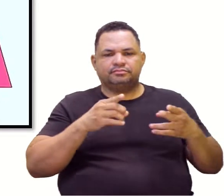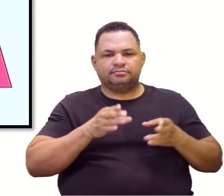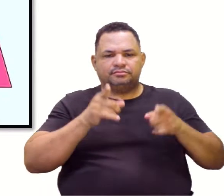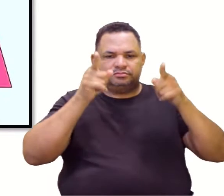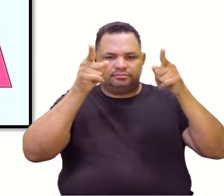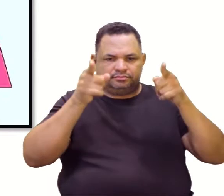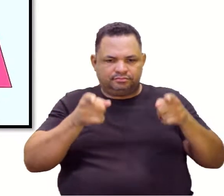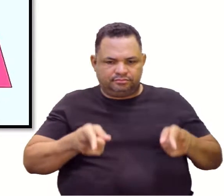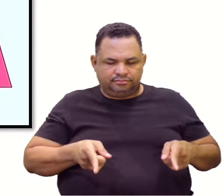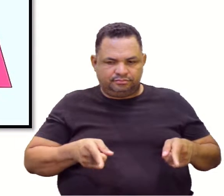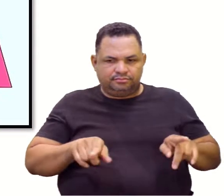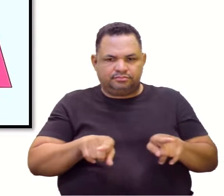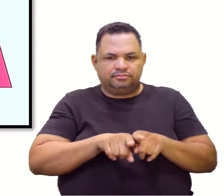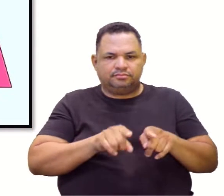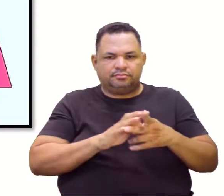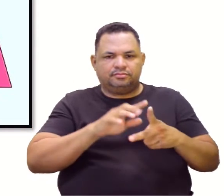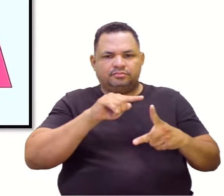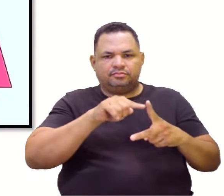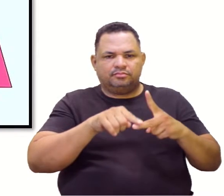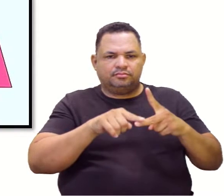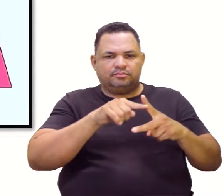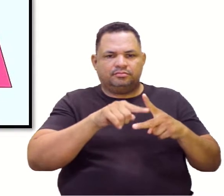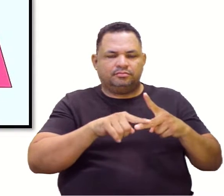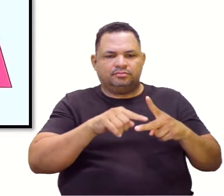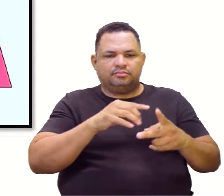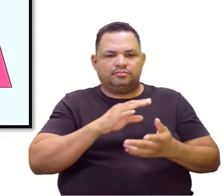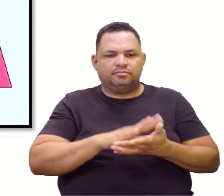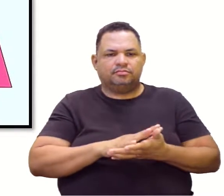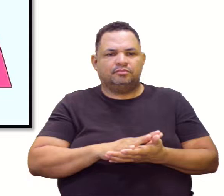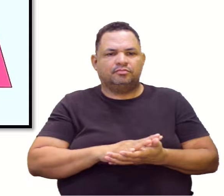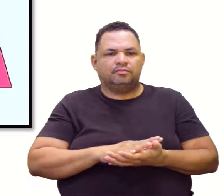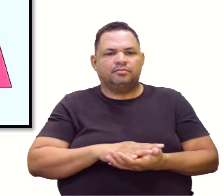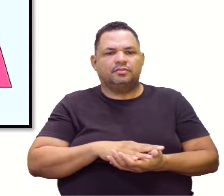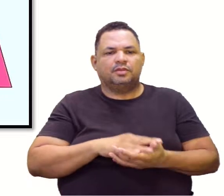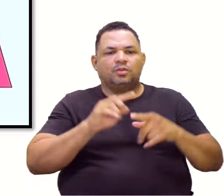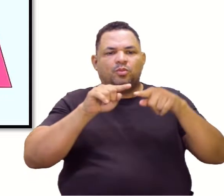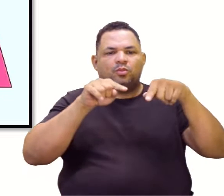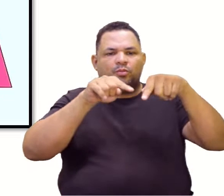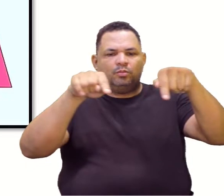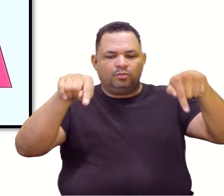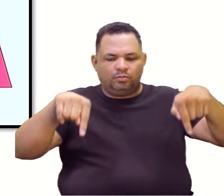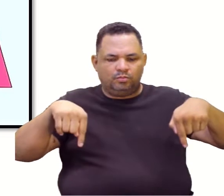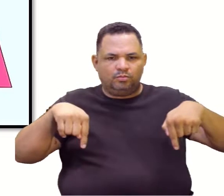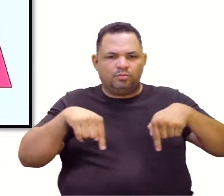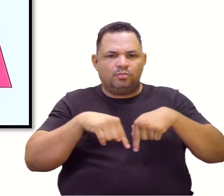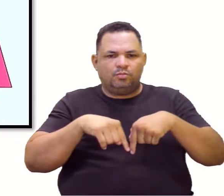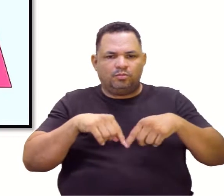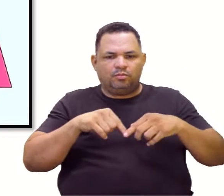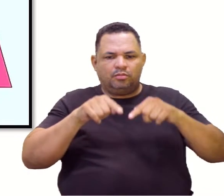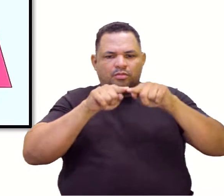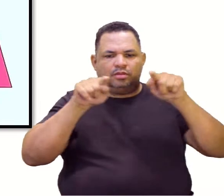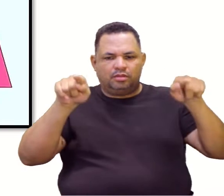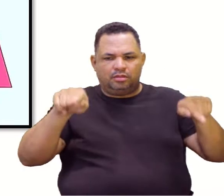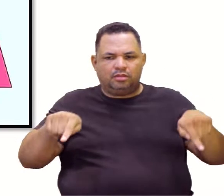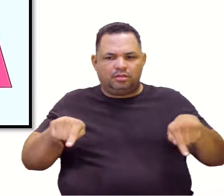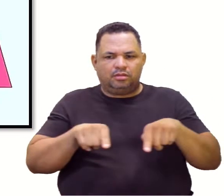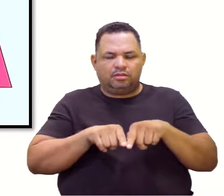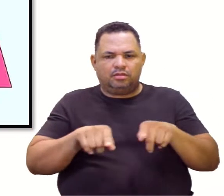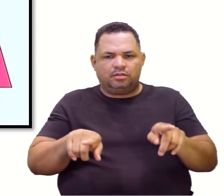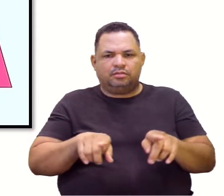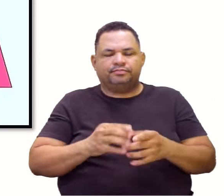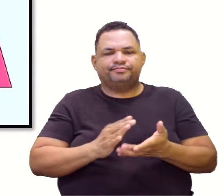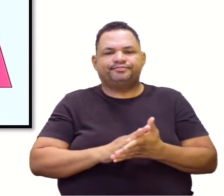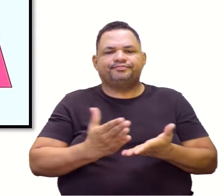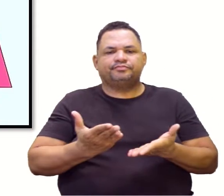paralelos e ângulos retos são quadrado e retângulo. Esses dois possuem lados